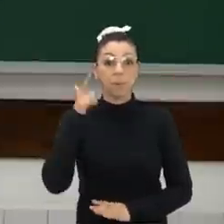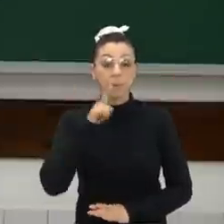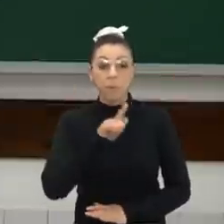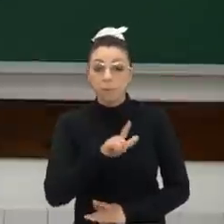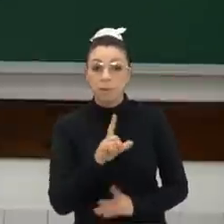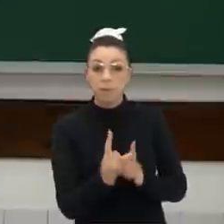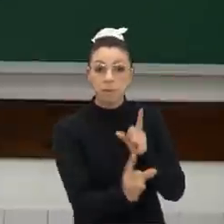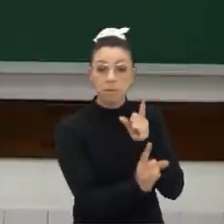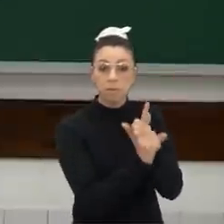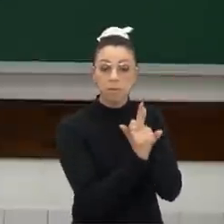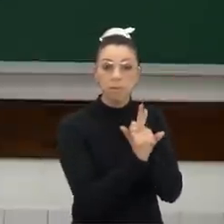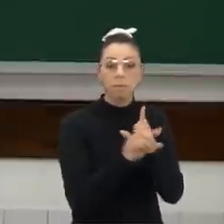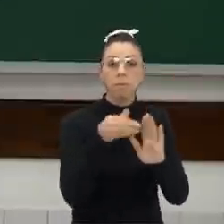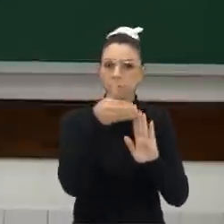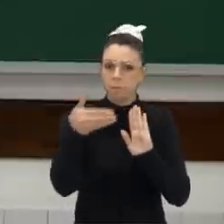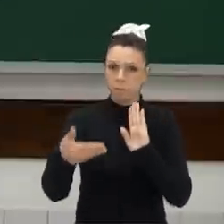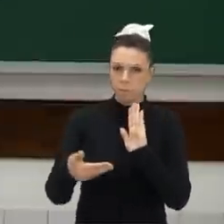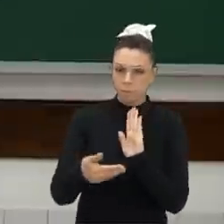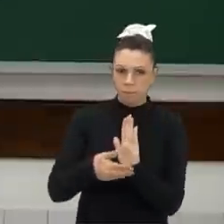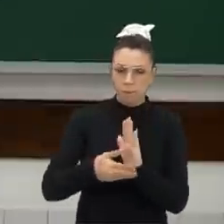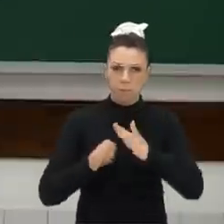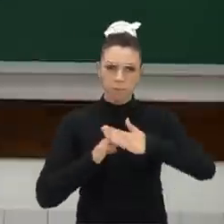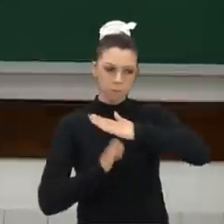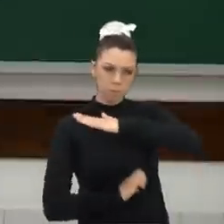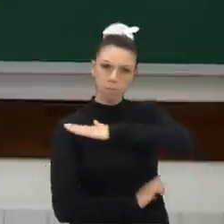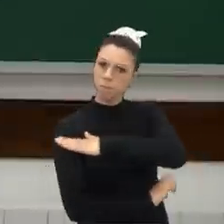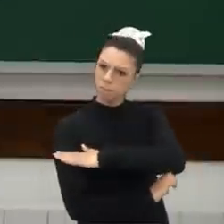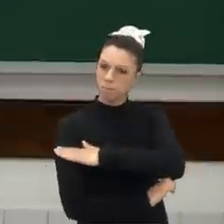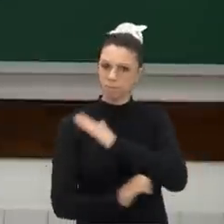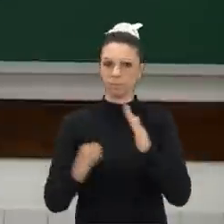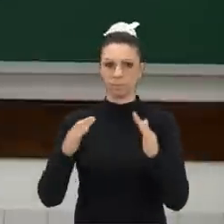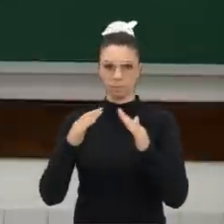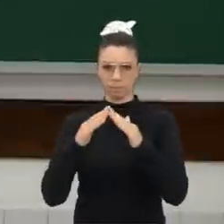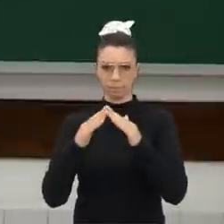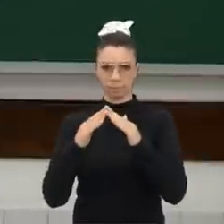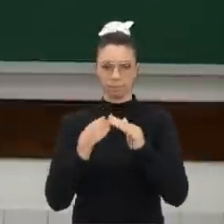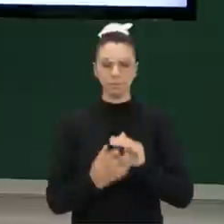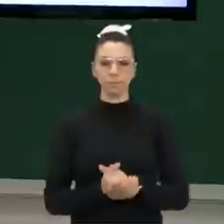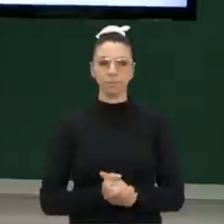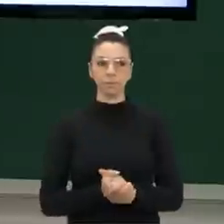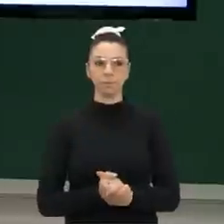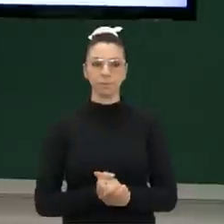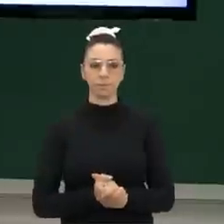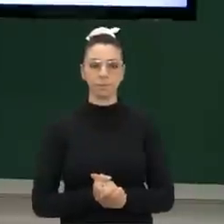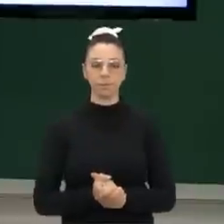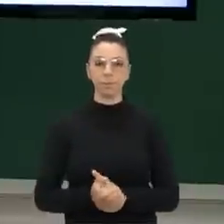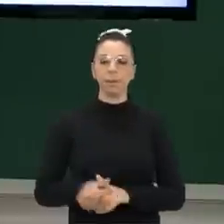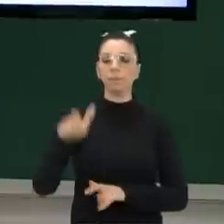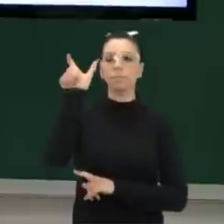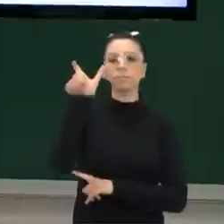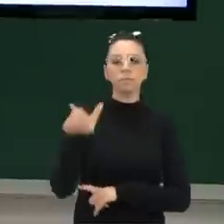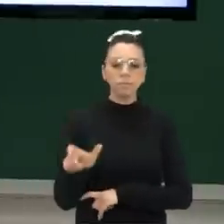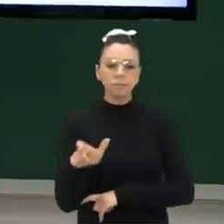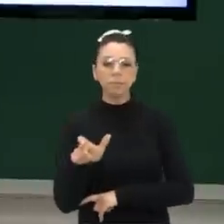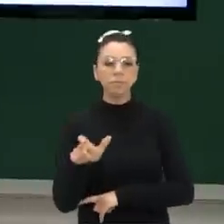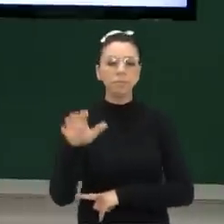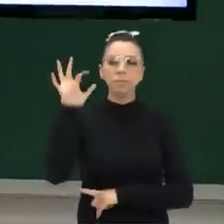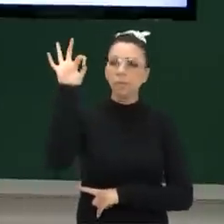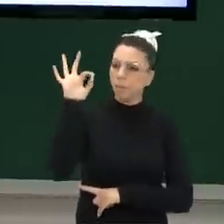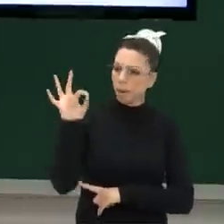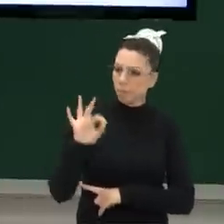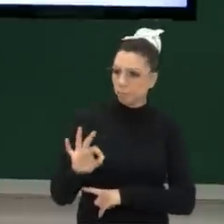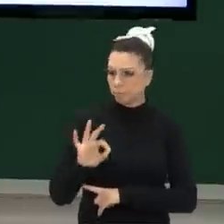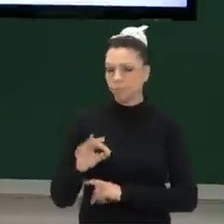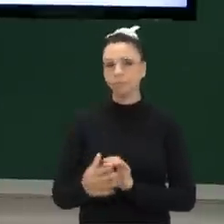Conseguiu achar todas as estruturas dessa casa aqui nessa listinha? Então vamos